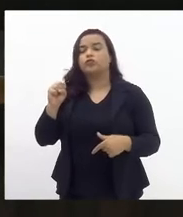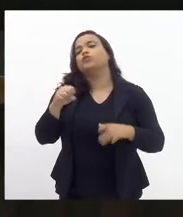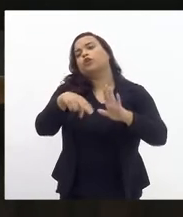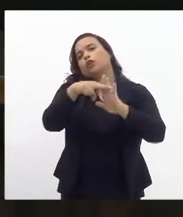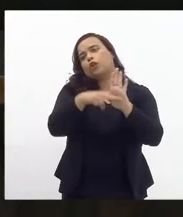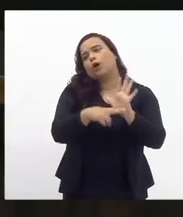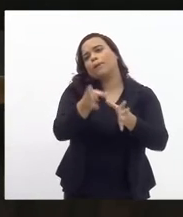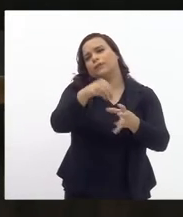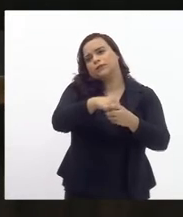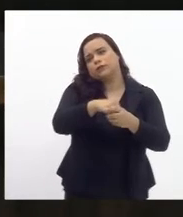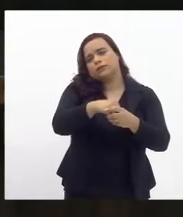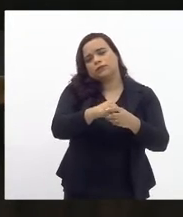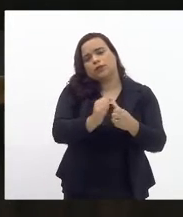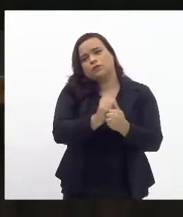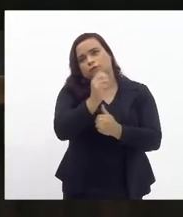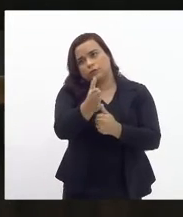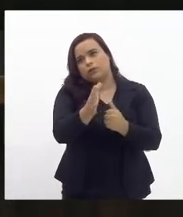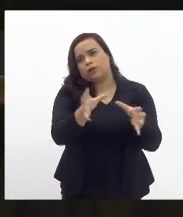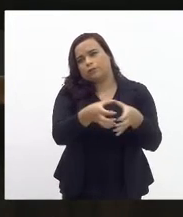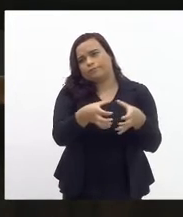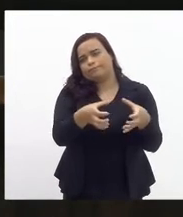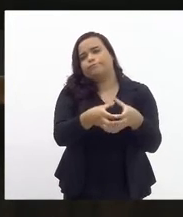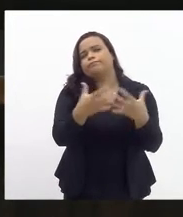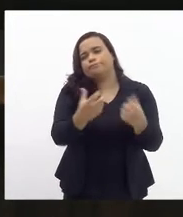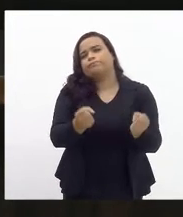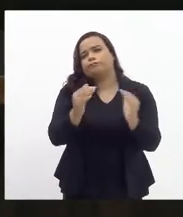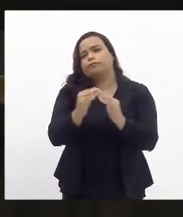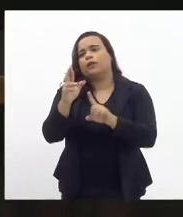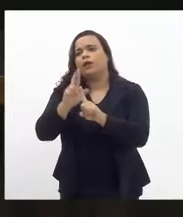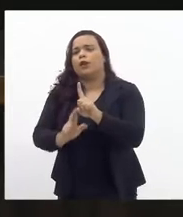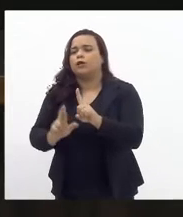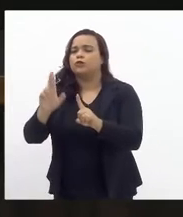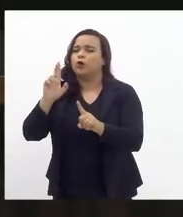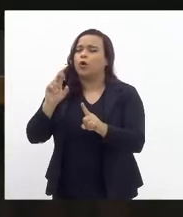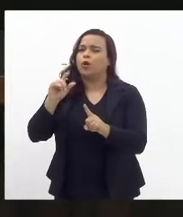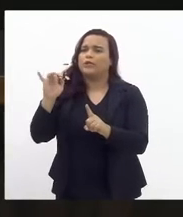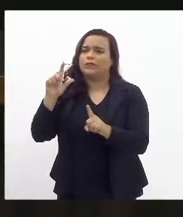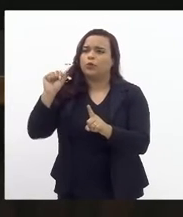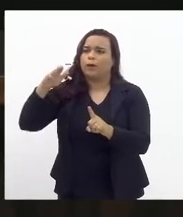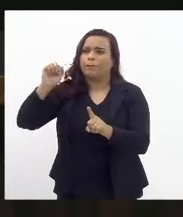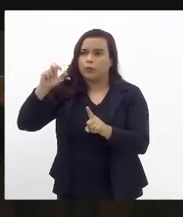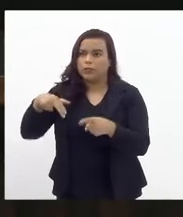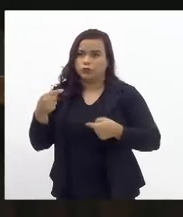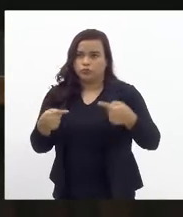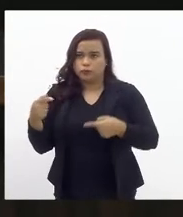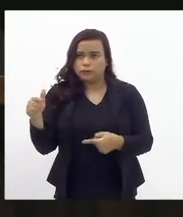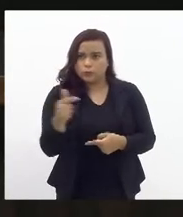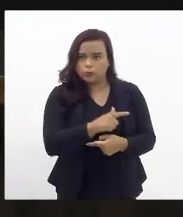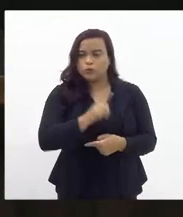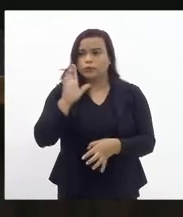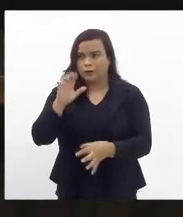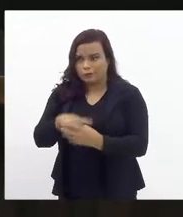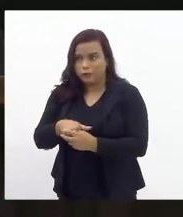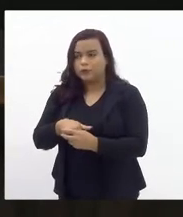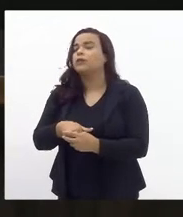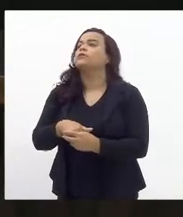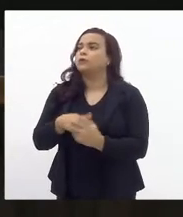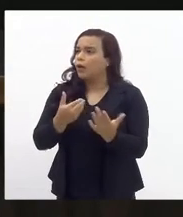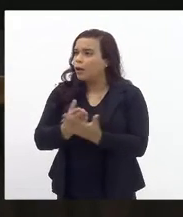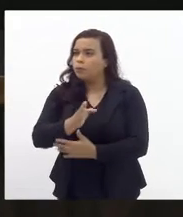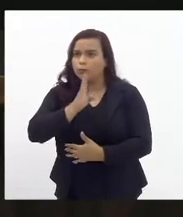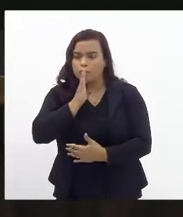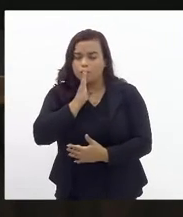proposições externas favorável. Relator, deputado Rodrigo Amorim. Em discussão, não havendo quem queira discutir, encerrada a discussão e votação, os seus que aprovam, permaneçam como